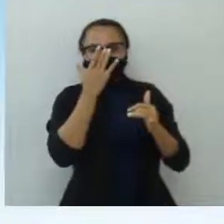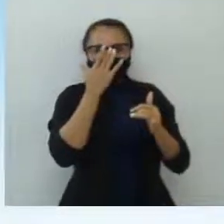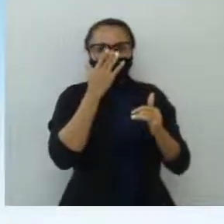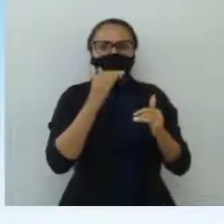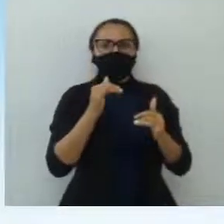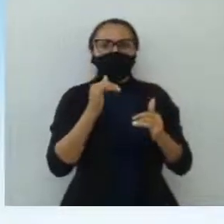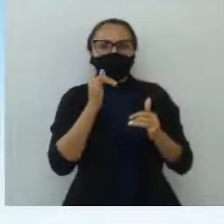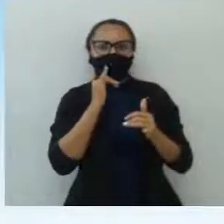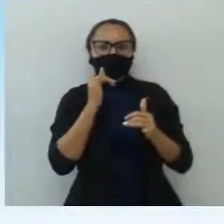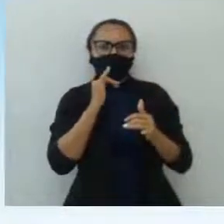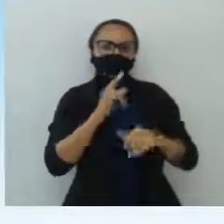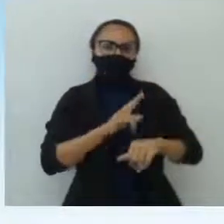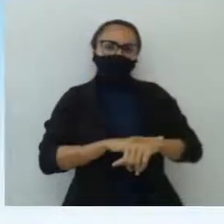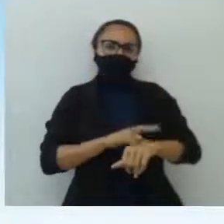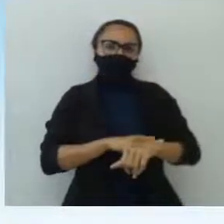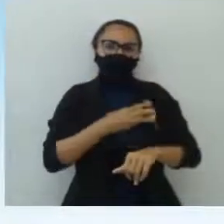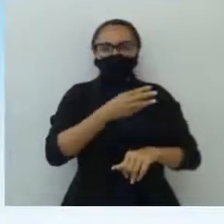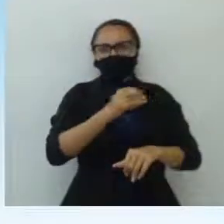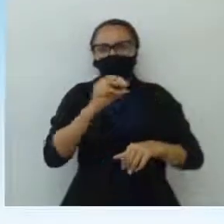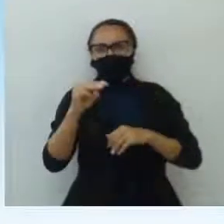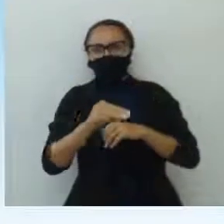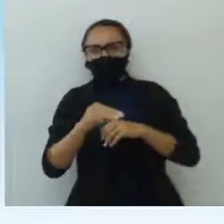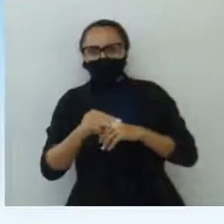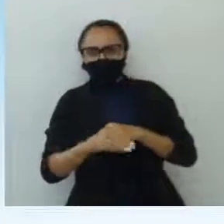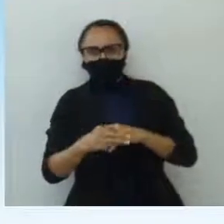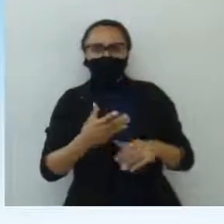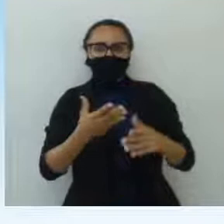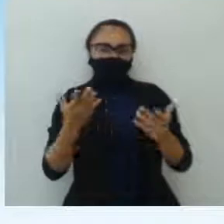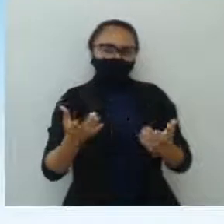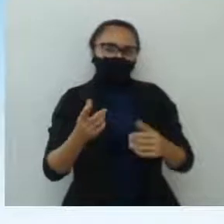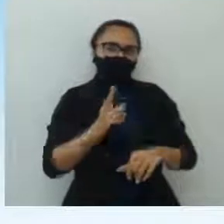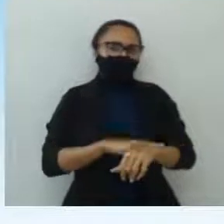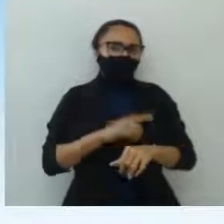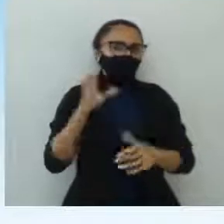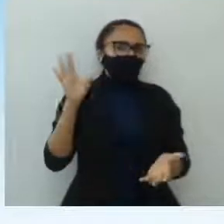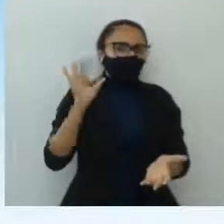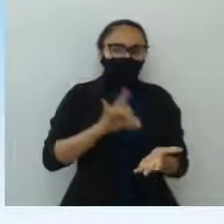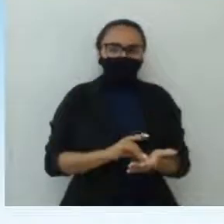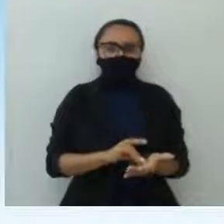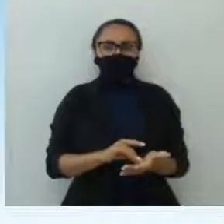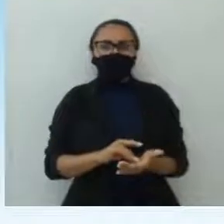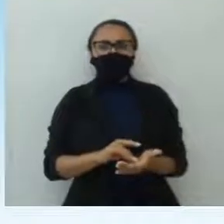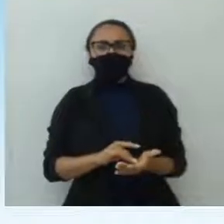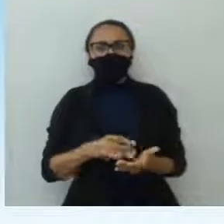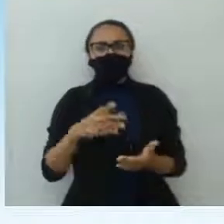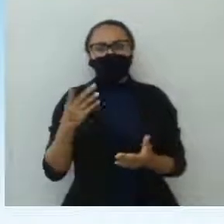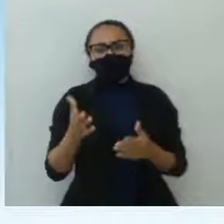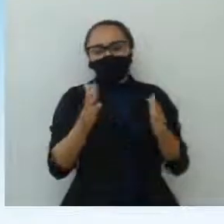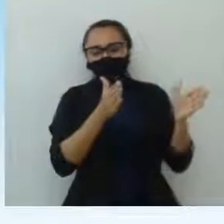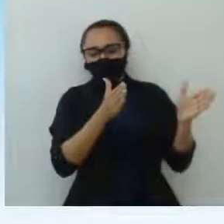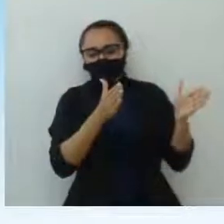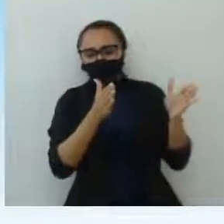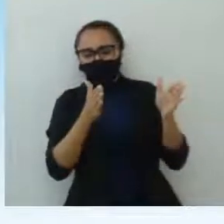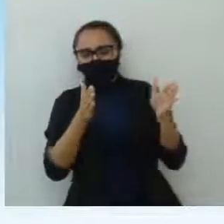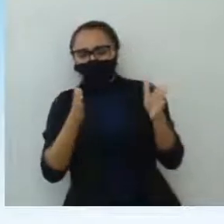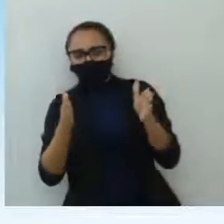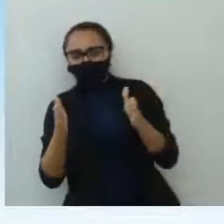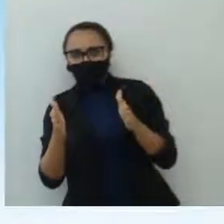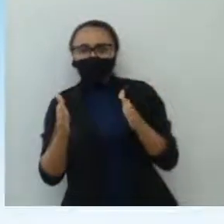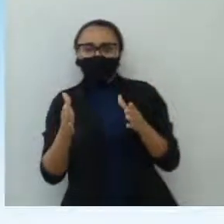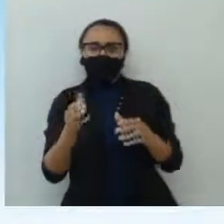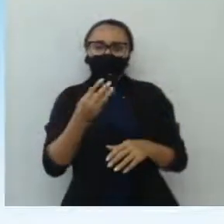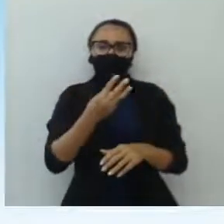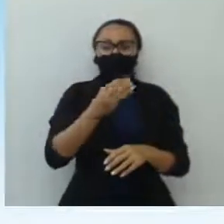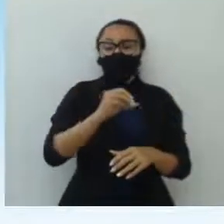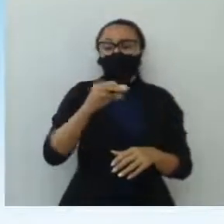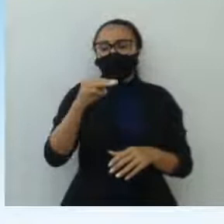peça que dura 30 minutos. Então, esse tempo real é justamente o tempo que demora assim, a transcorrer